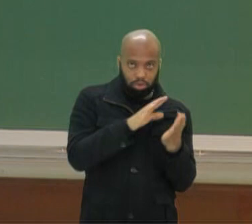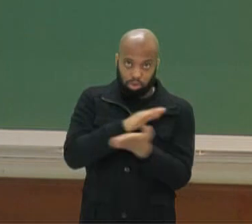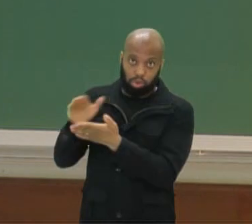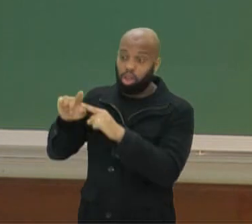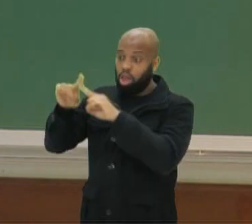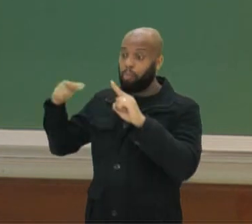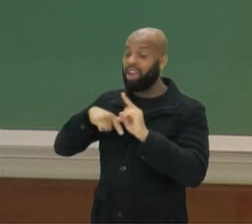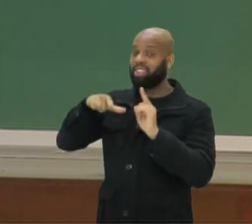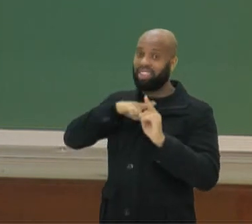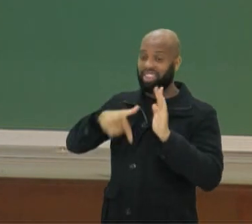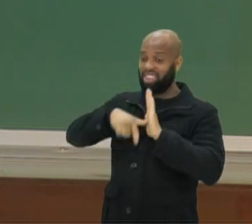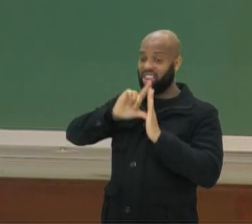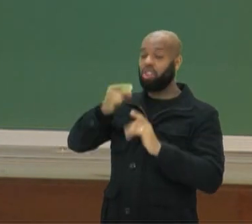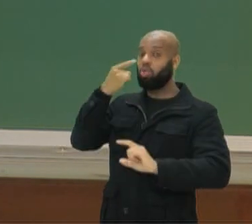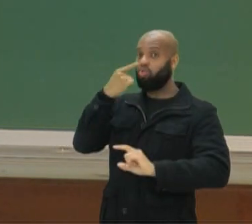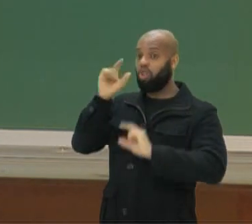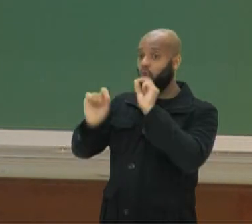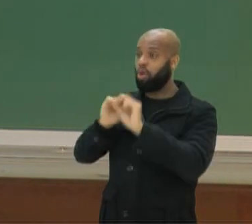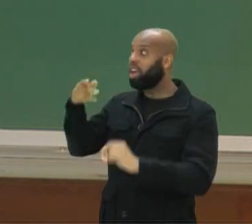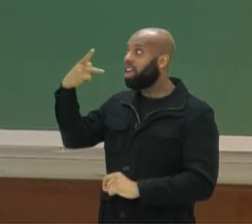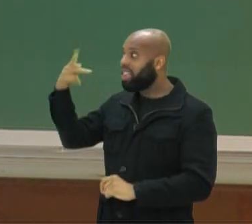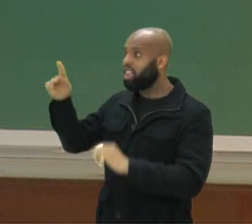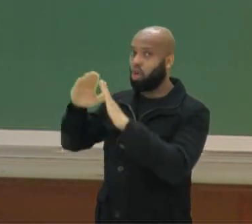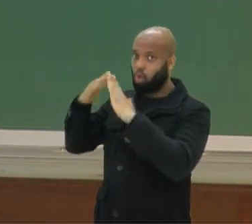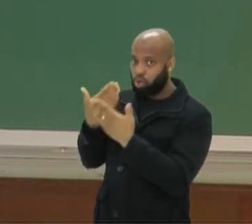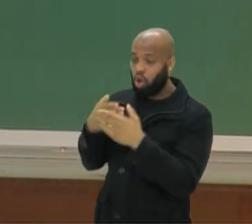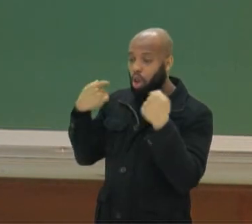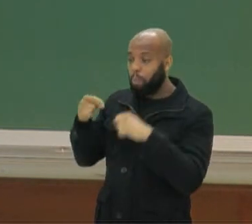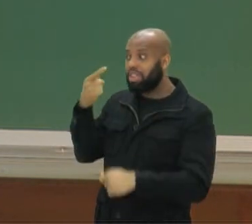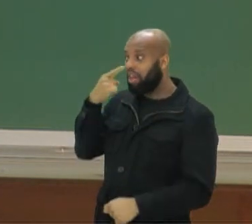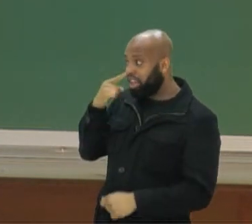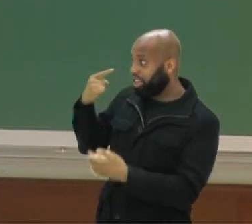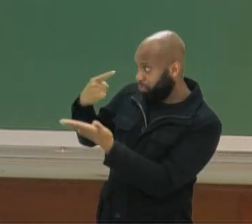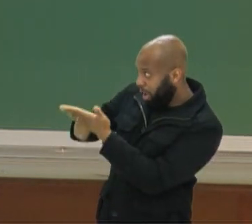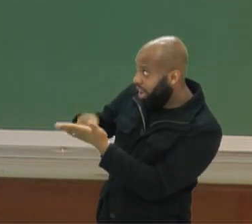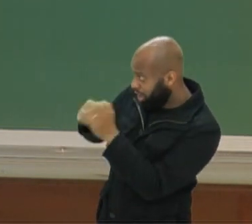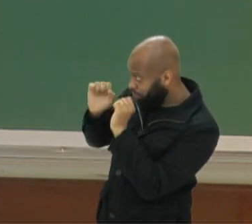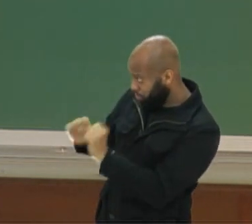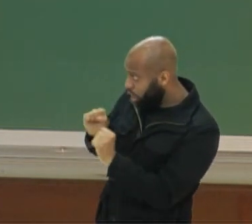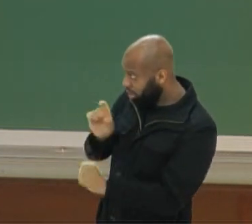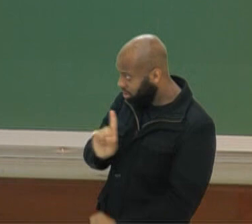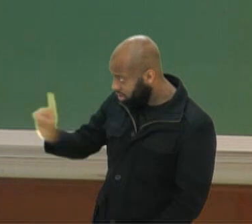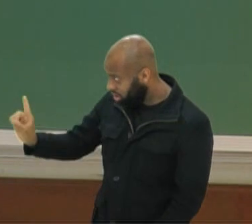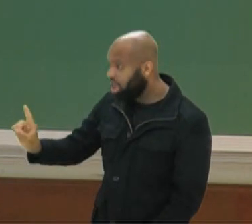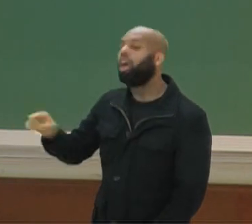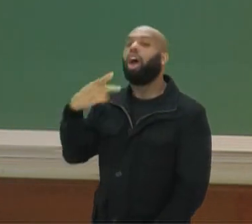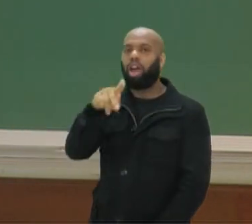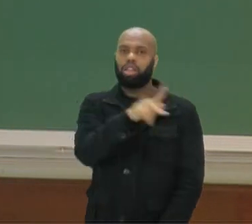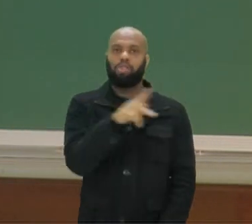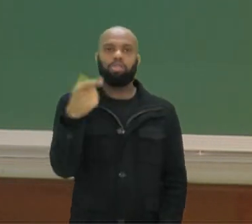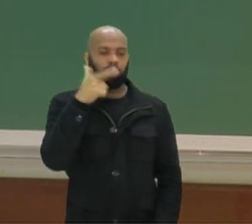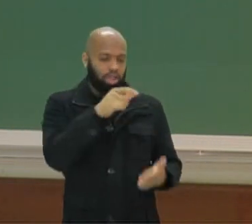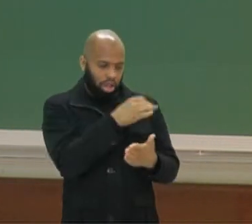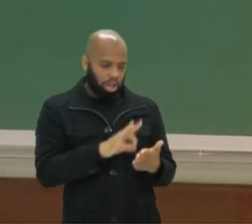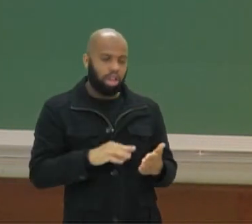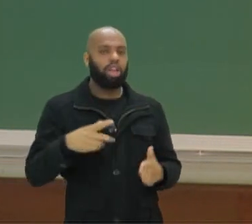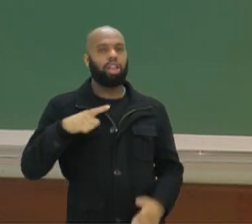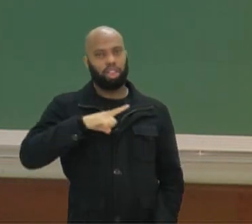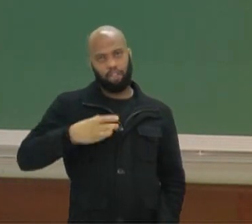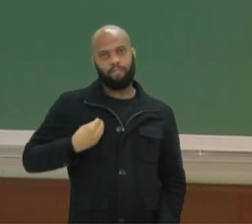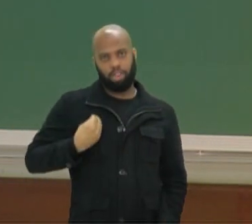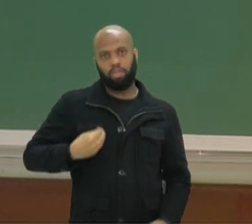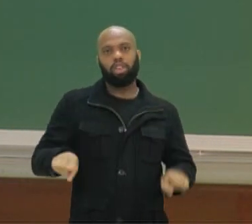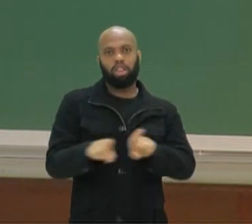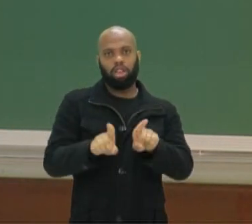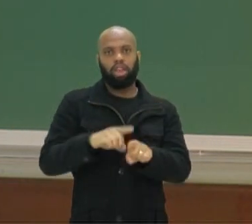buscar o material, executar as tarefas e devolver, tá bom? Para que o seu professor possa corrigir, dar a tua presença e as suas notas